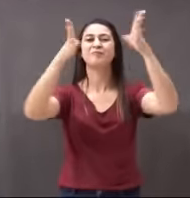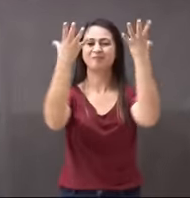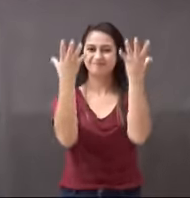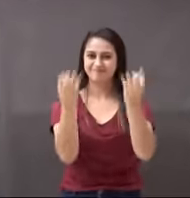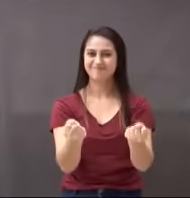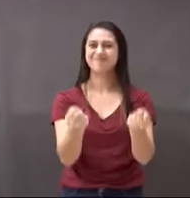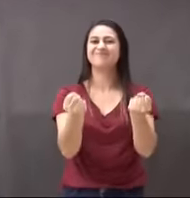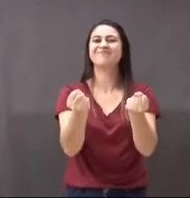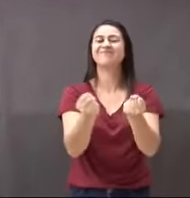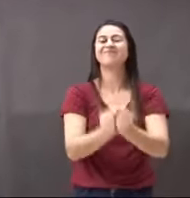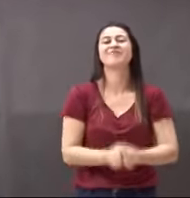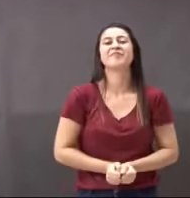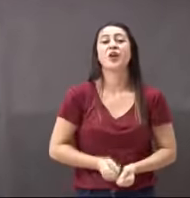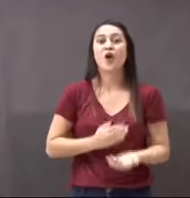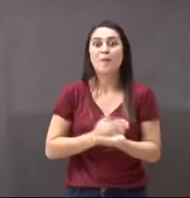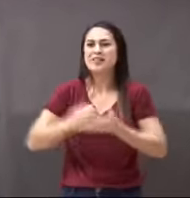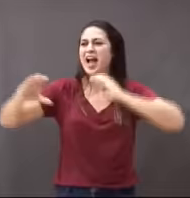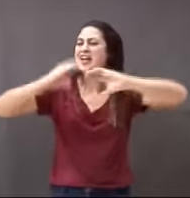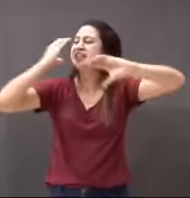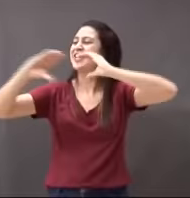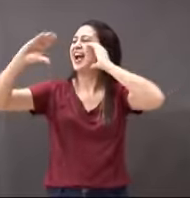Sua bênção